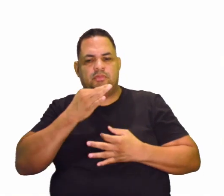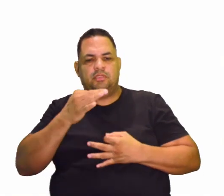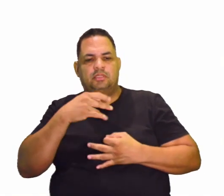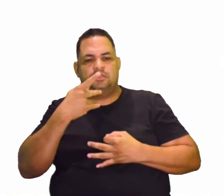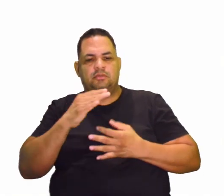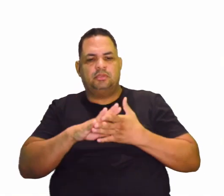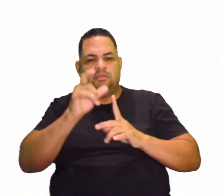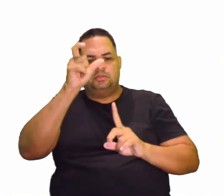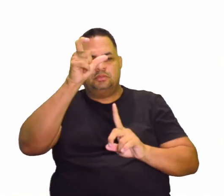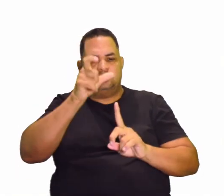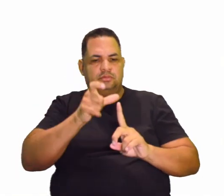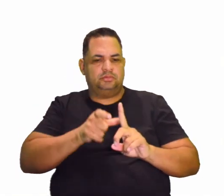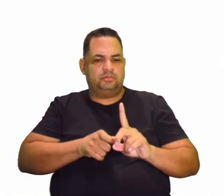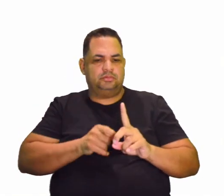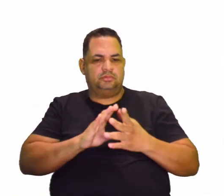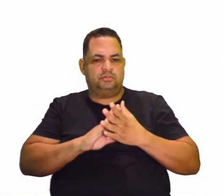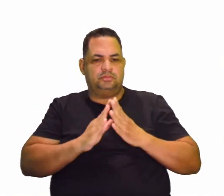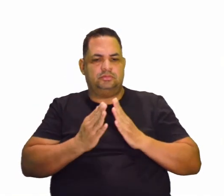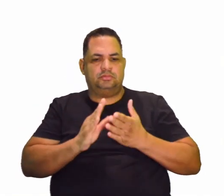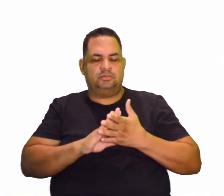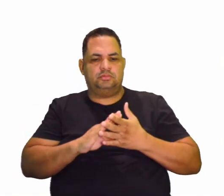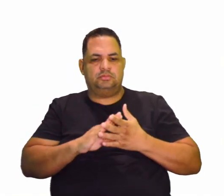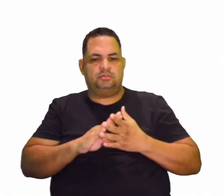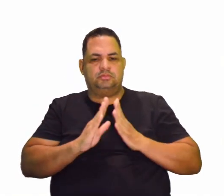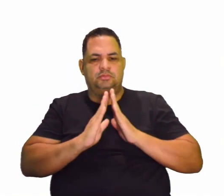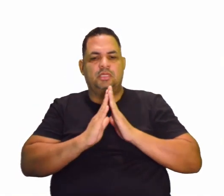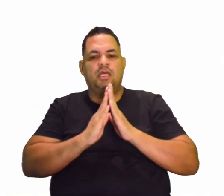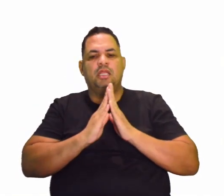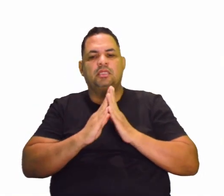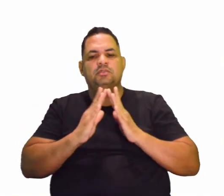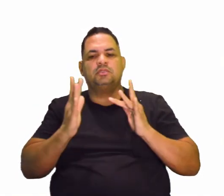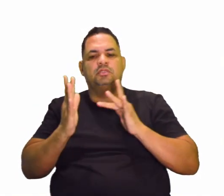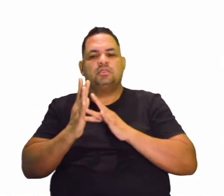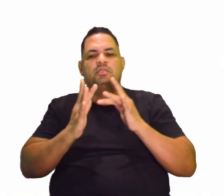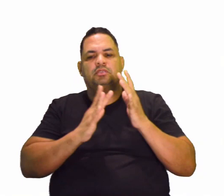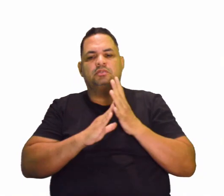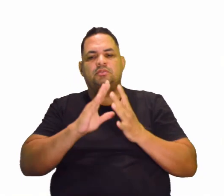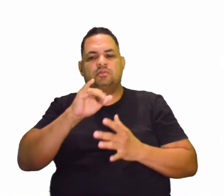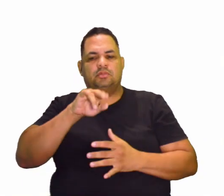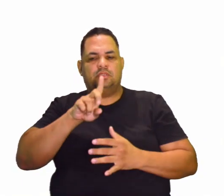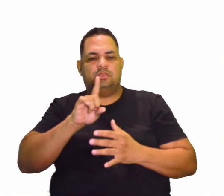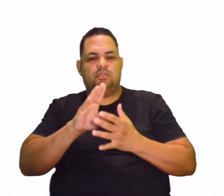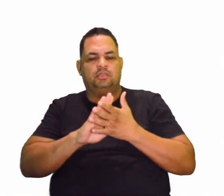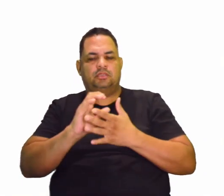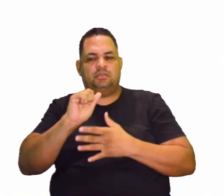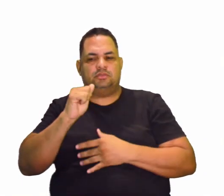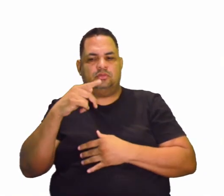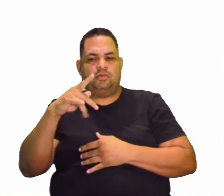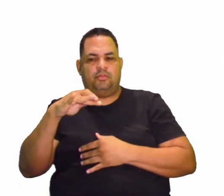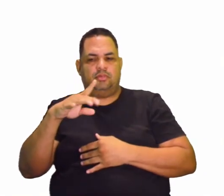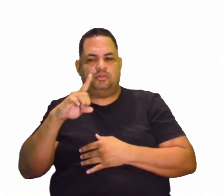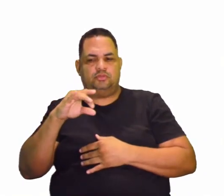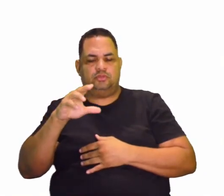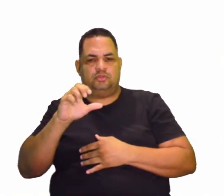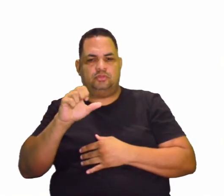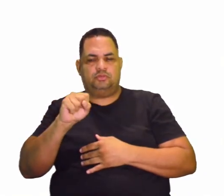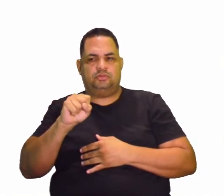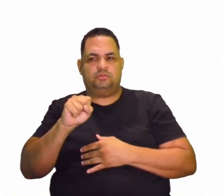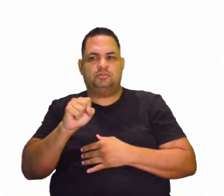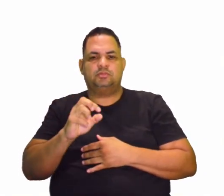personagens sagrados como Cristo, Maria e os apóstolos. Então, vamos à resposta dessa